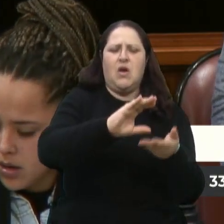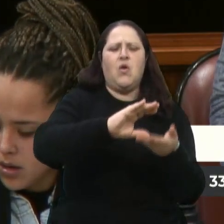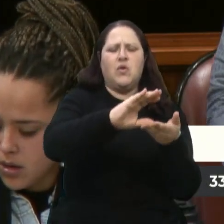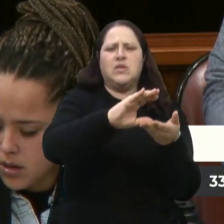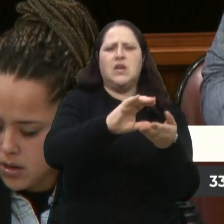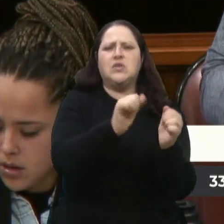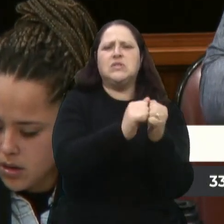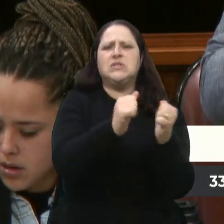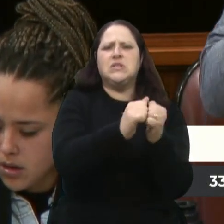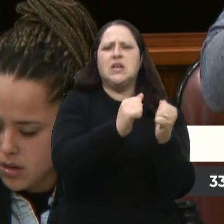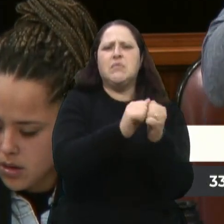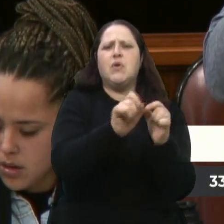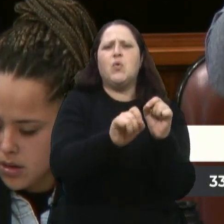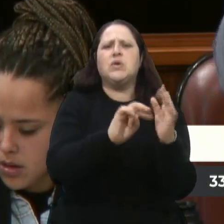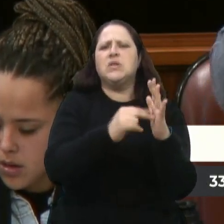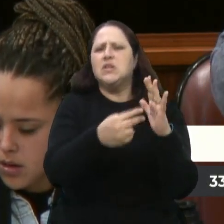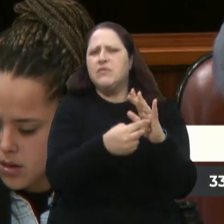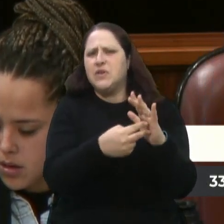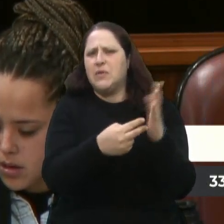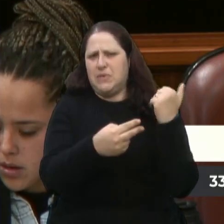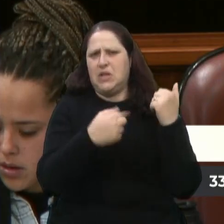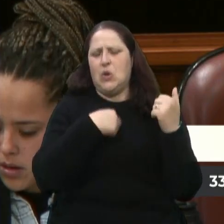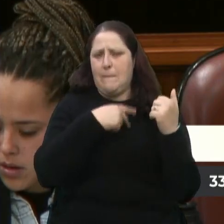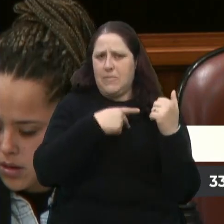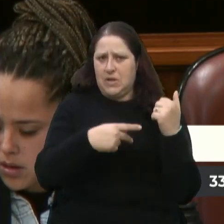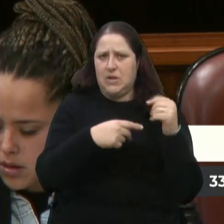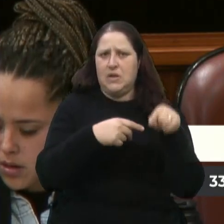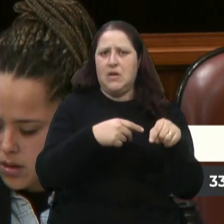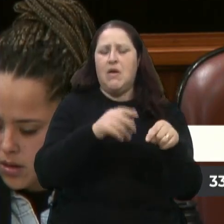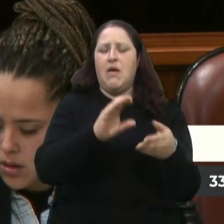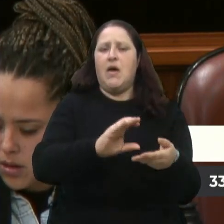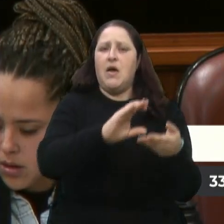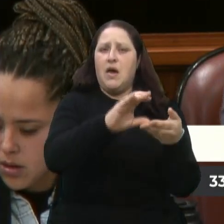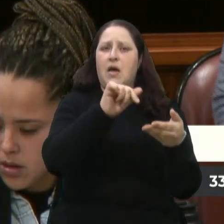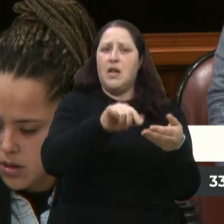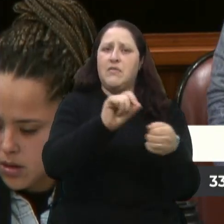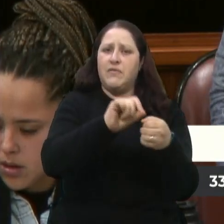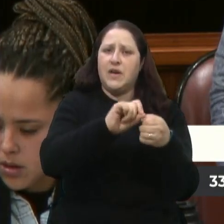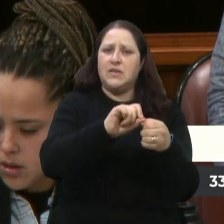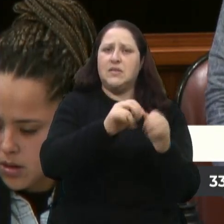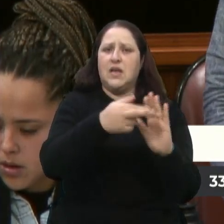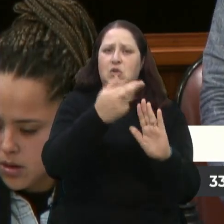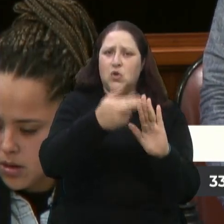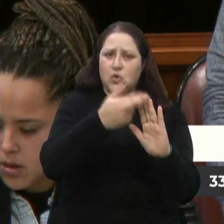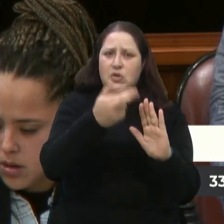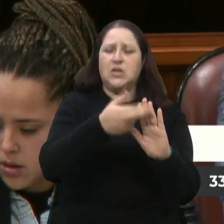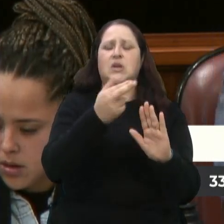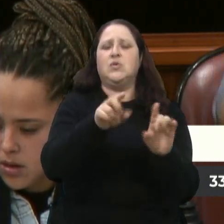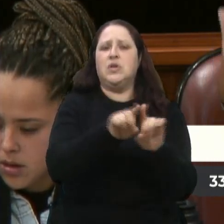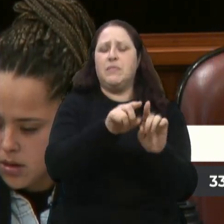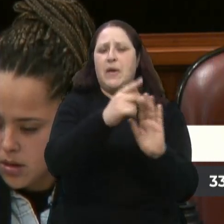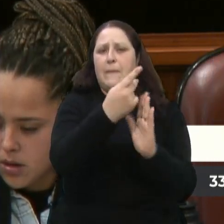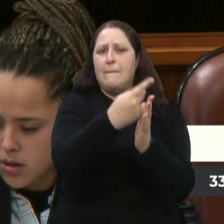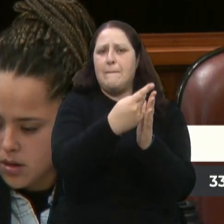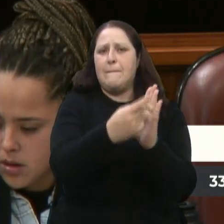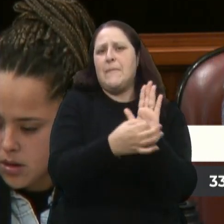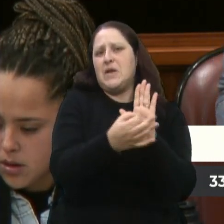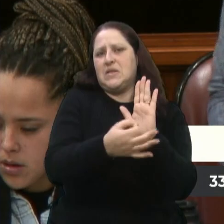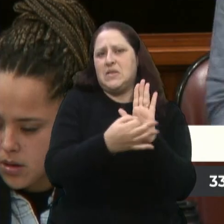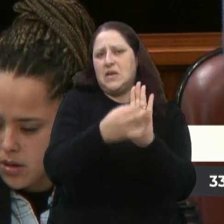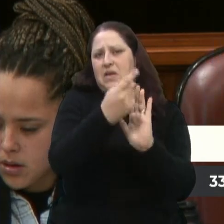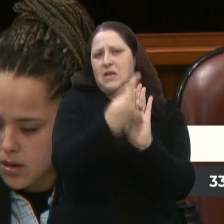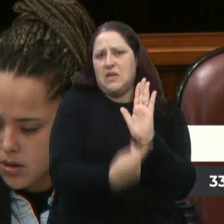ou seja, o conselho exara resoluções e pareceres de educação no nosso município, que são homologados